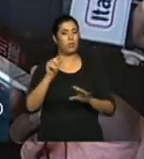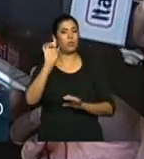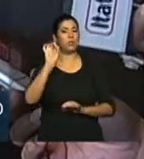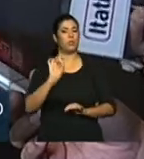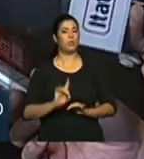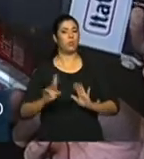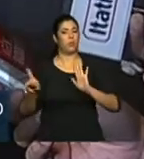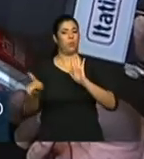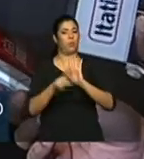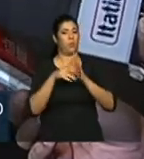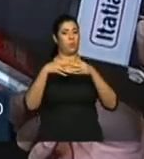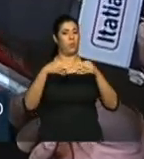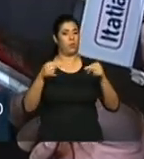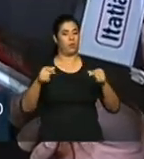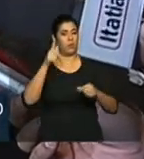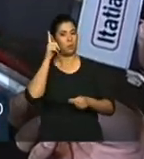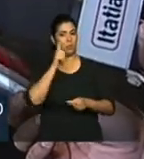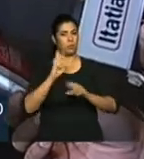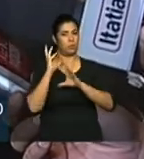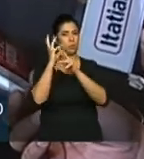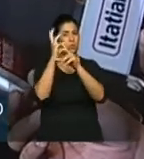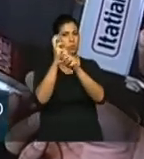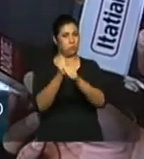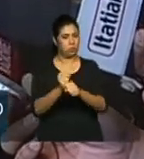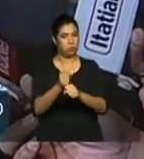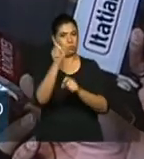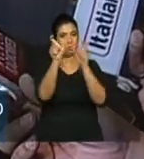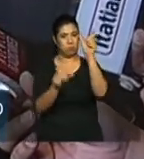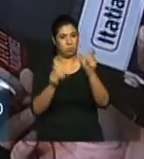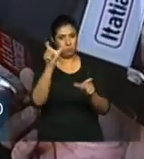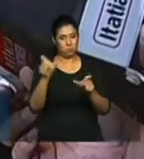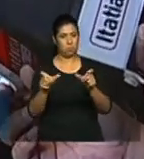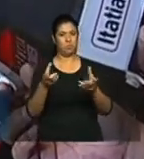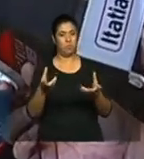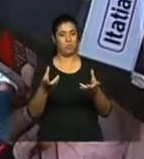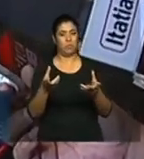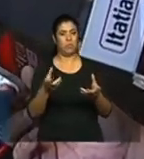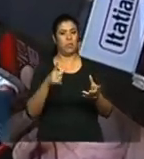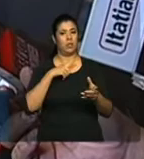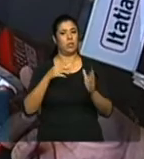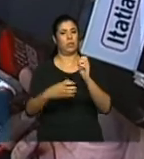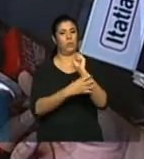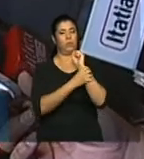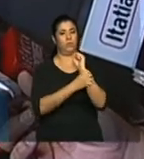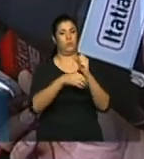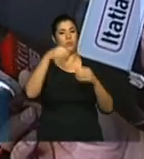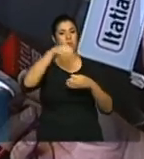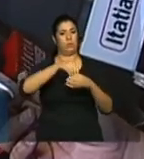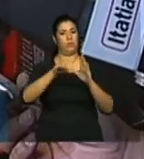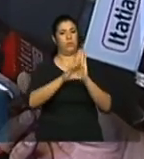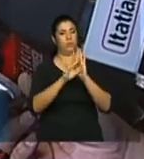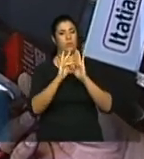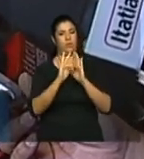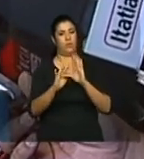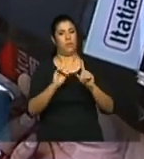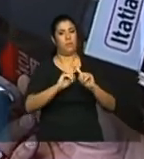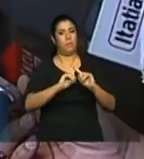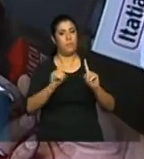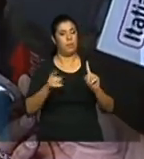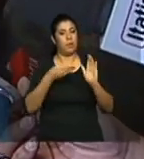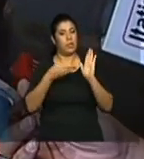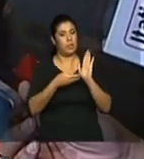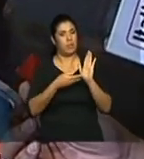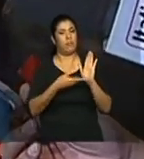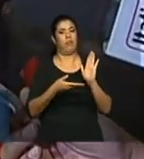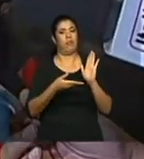de propriedade é uma conquista histórica, civilizatória, está assegurado na Constituição brasileira, mas a Constituição